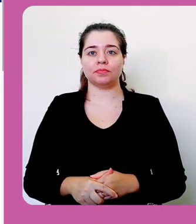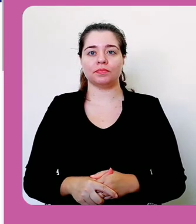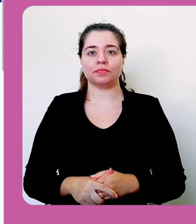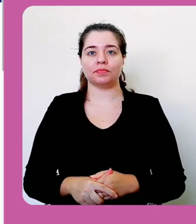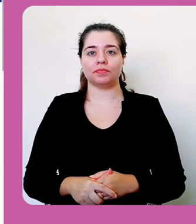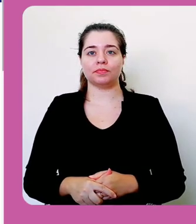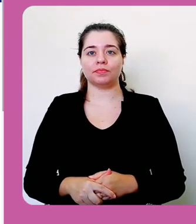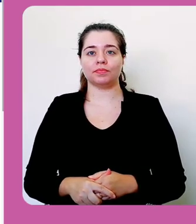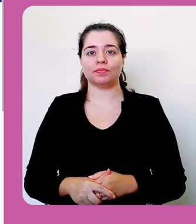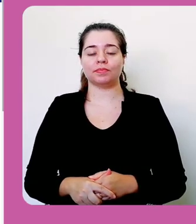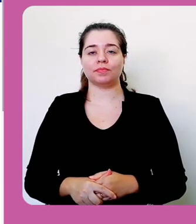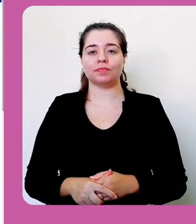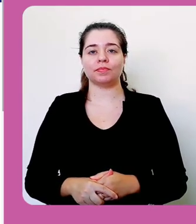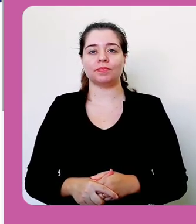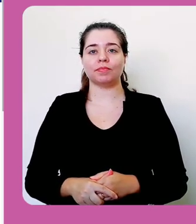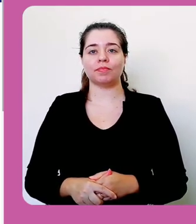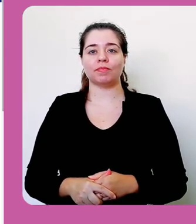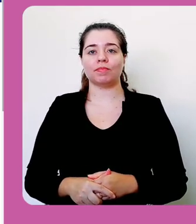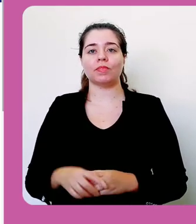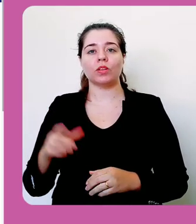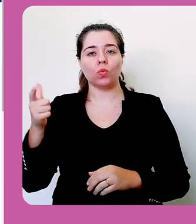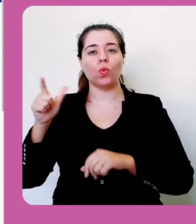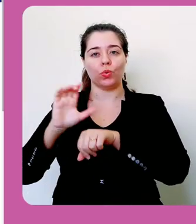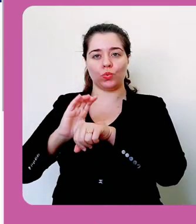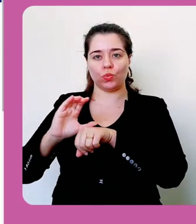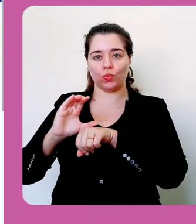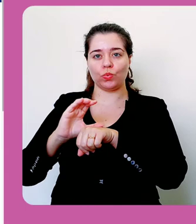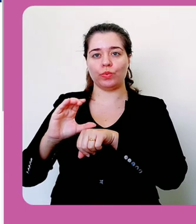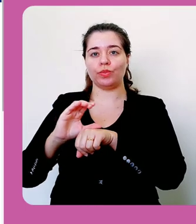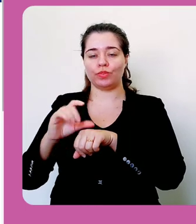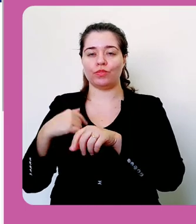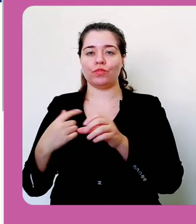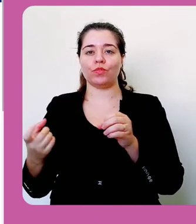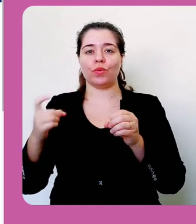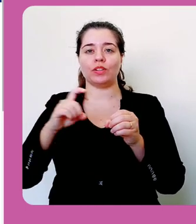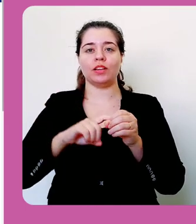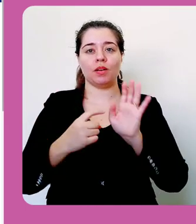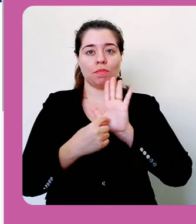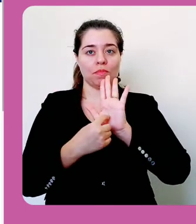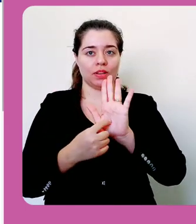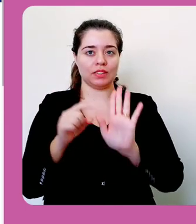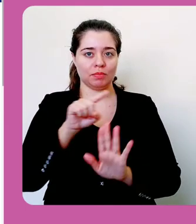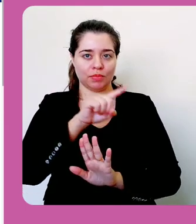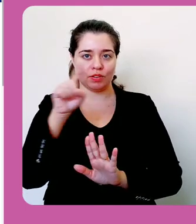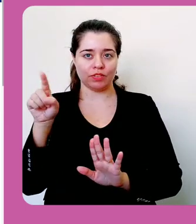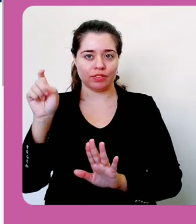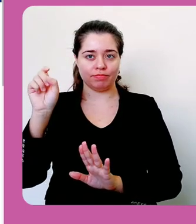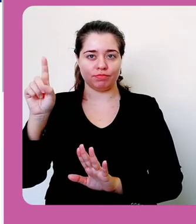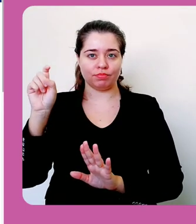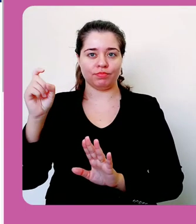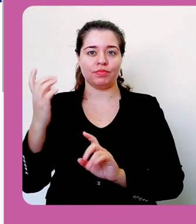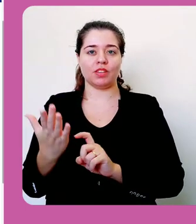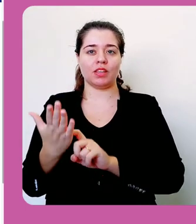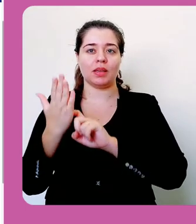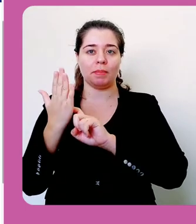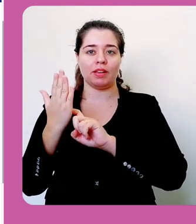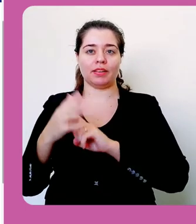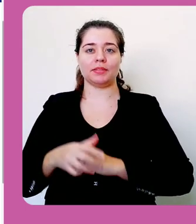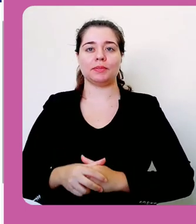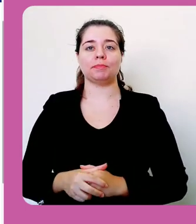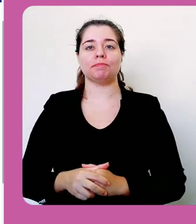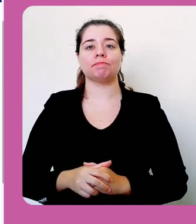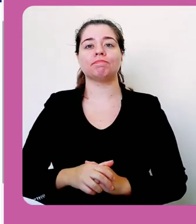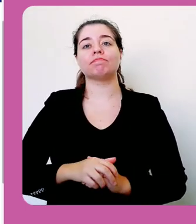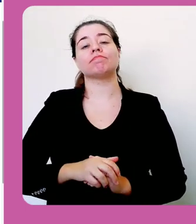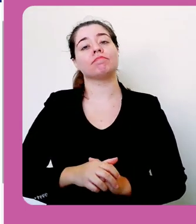vou mostrar para vocês o botão que aparece para mim. Então, vou me tornar estudante. E vai aparecer então aqui para mim, ó,